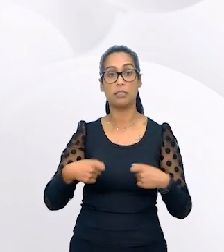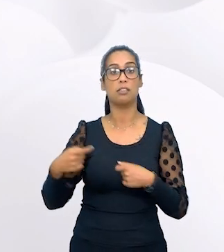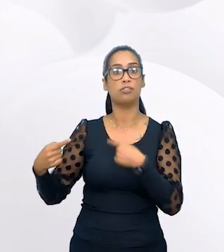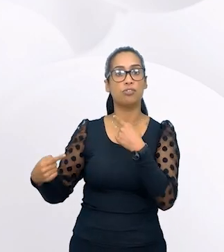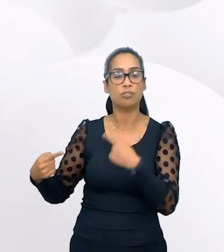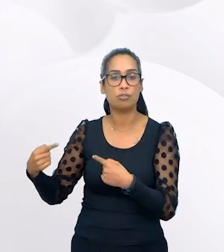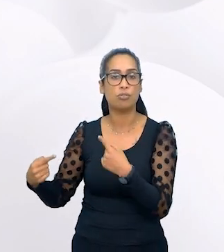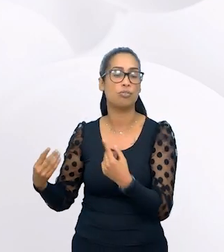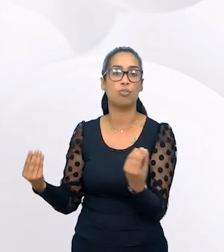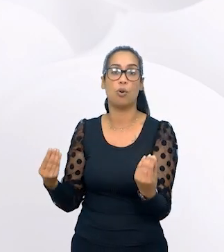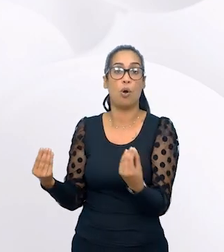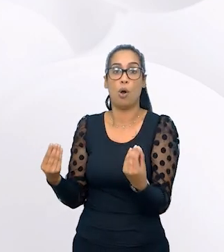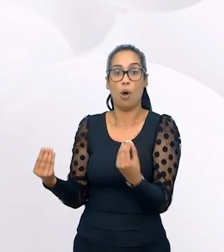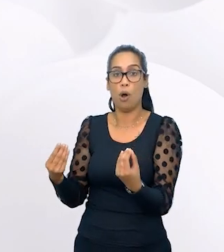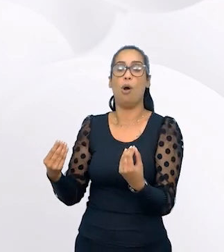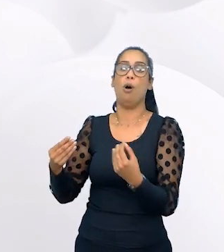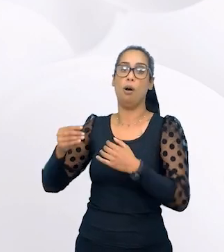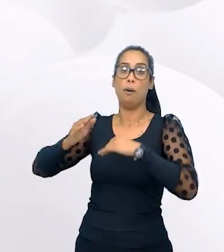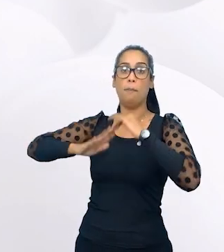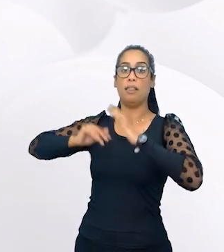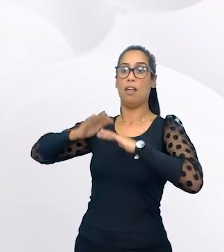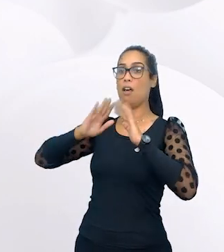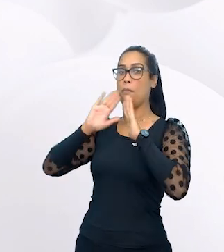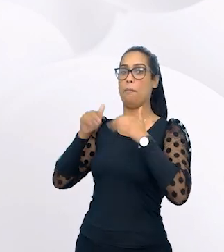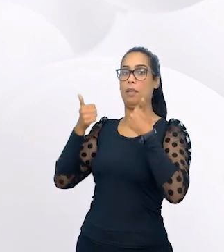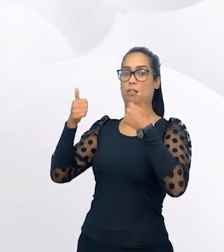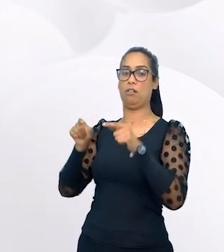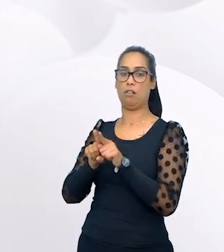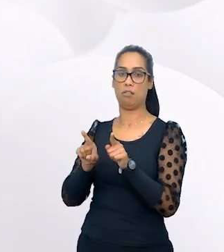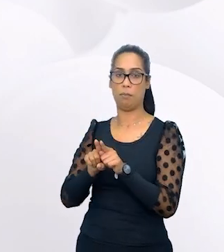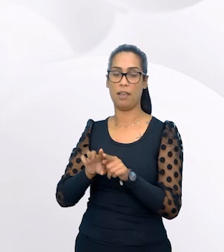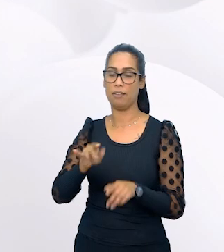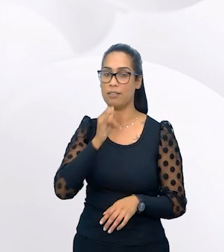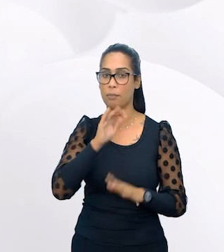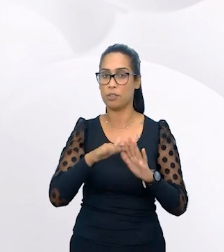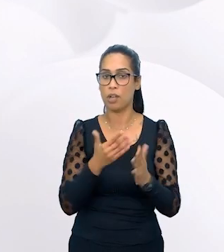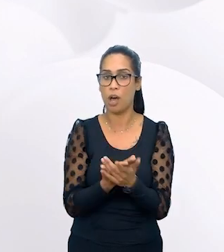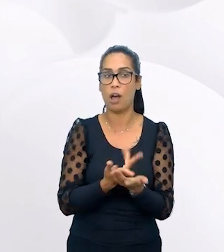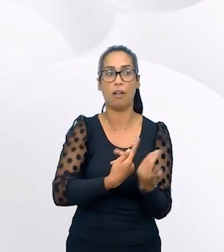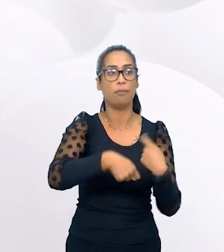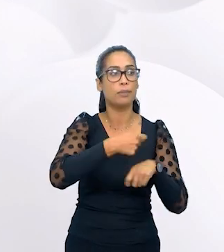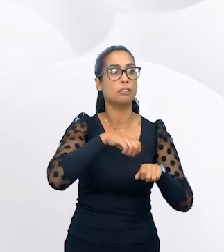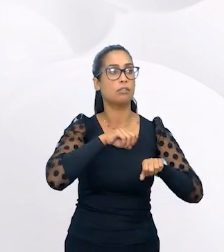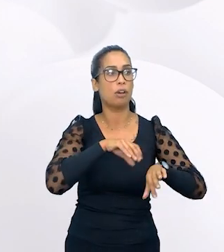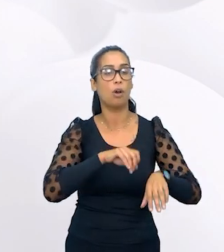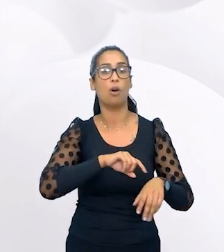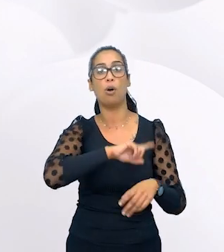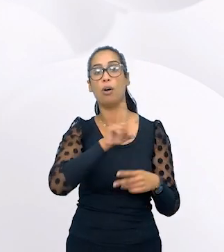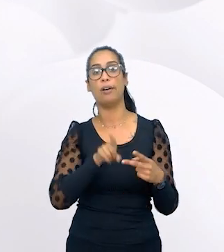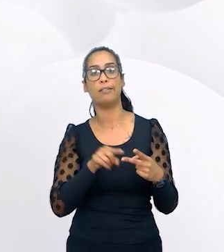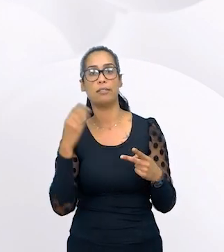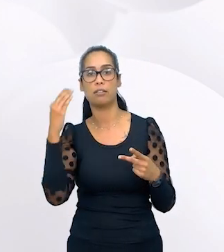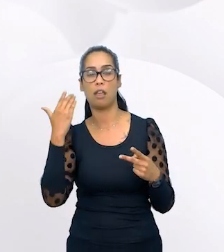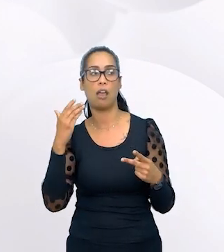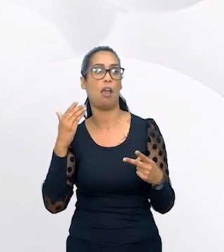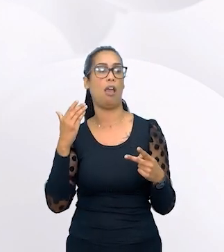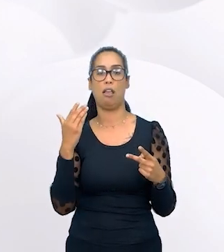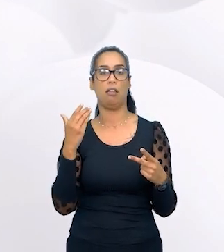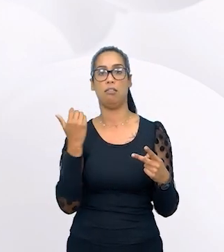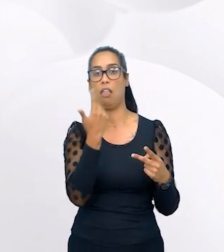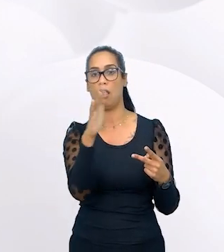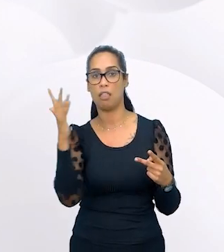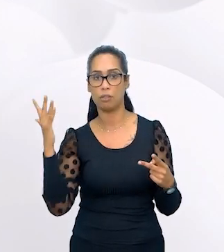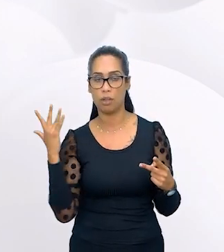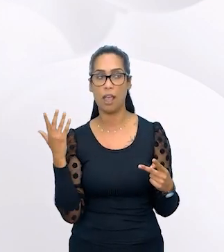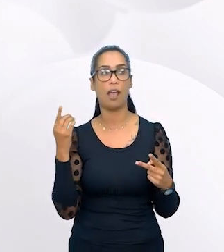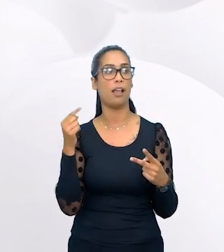de situação dentro de educação financeira na escola, ou então dentro da área de ciências da natureza, que é o mais comum que a gente